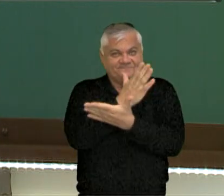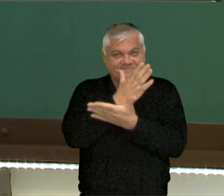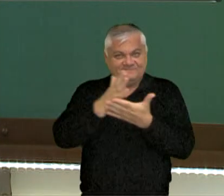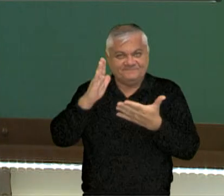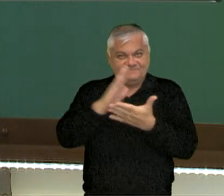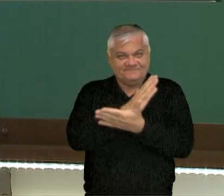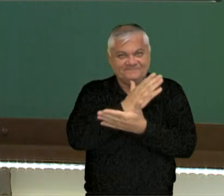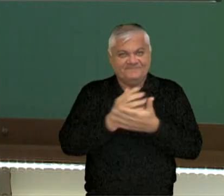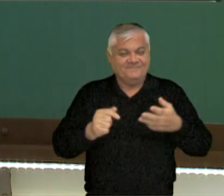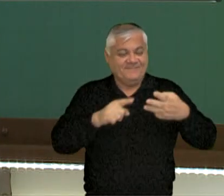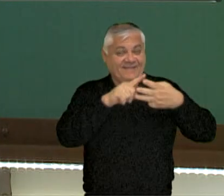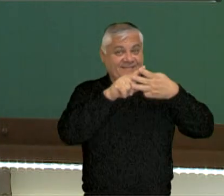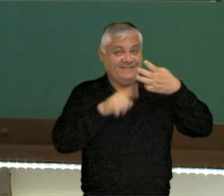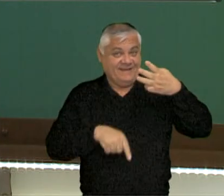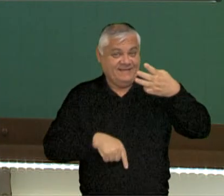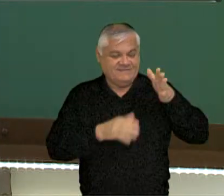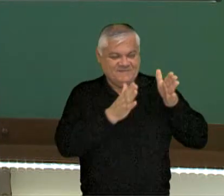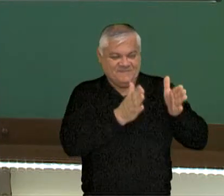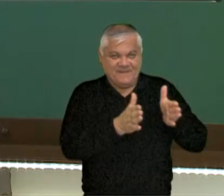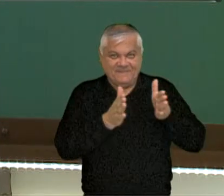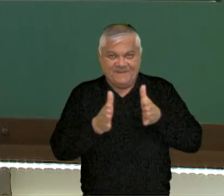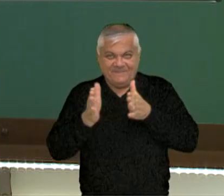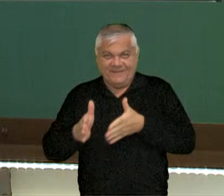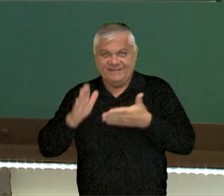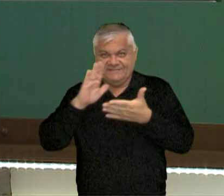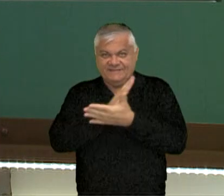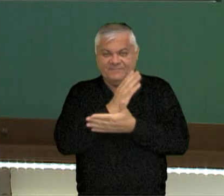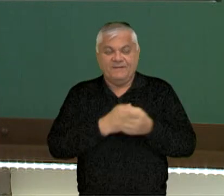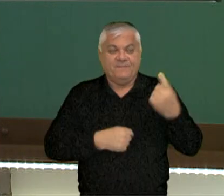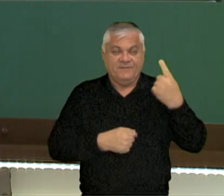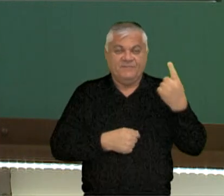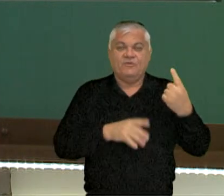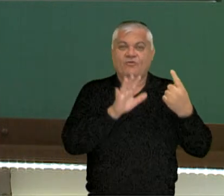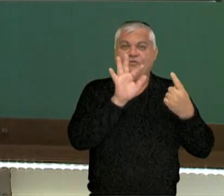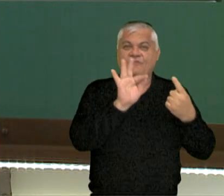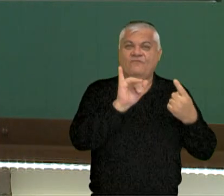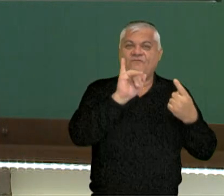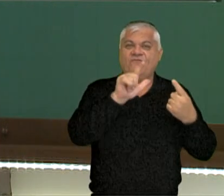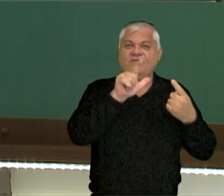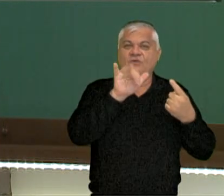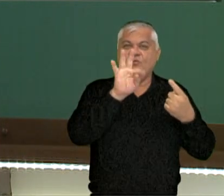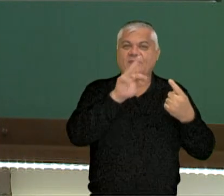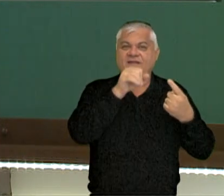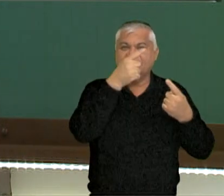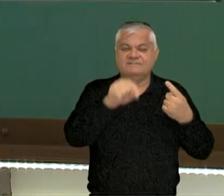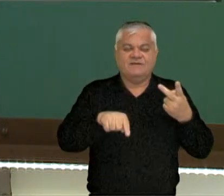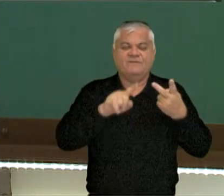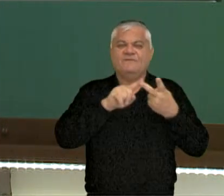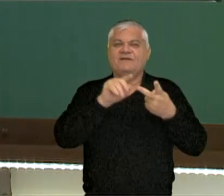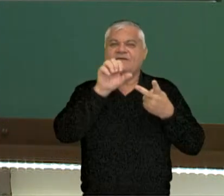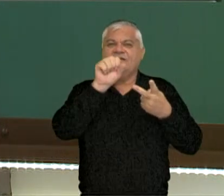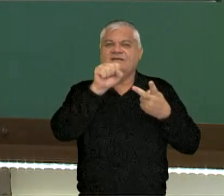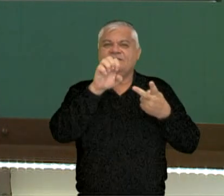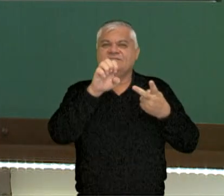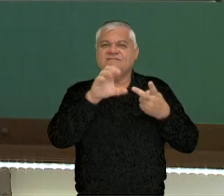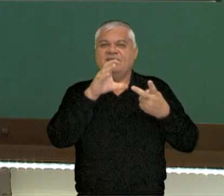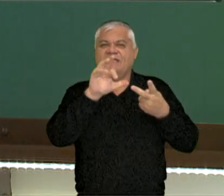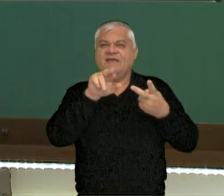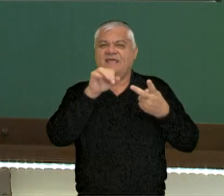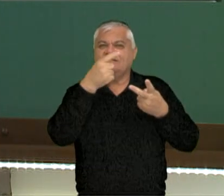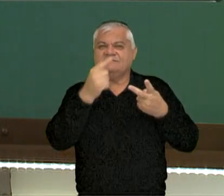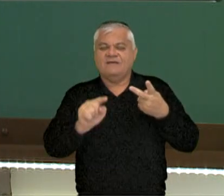urina em 3 etapas básicas, tá? A filtração, a secreção e a